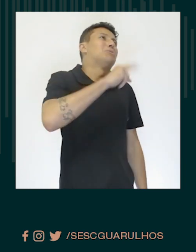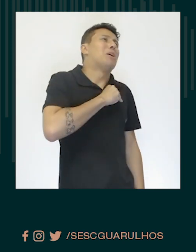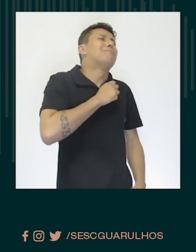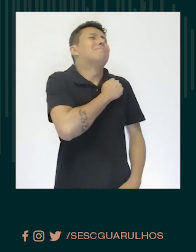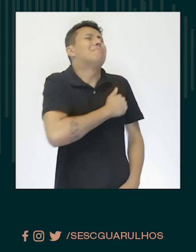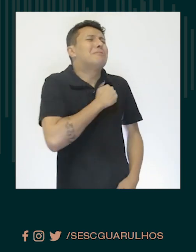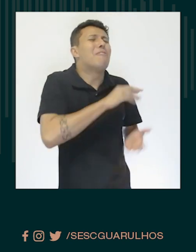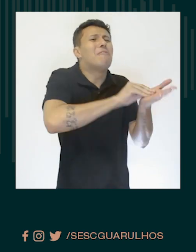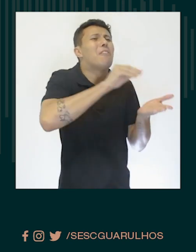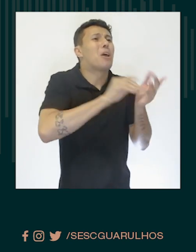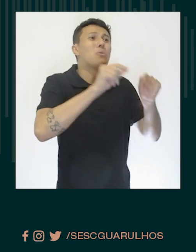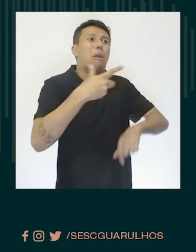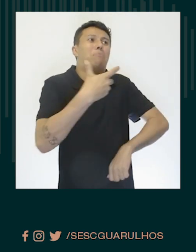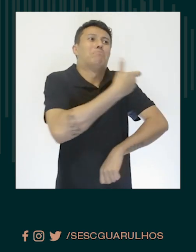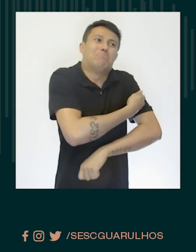vacina.